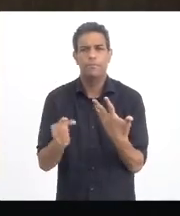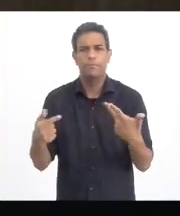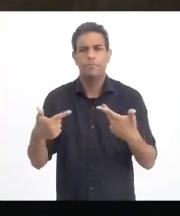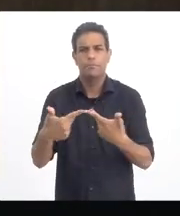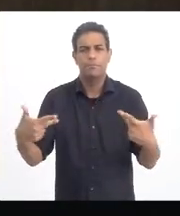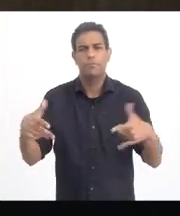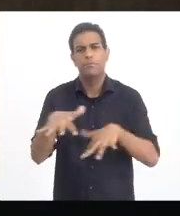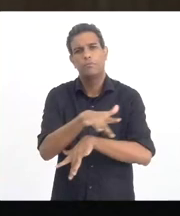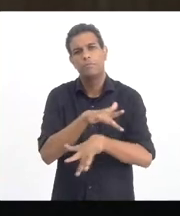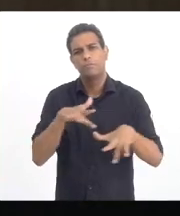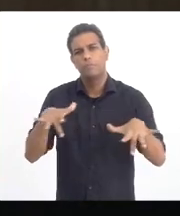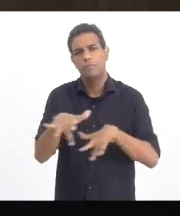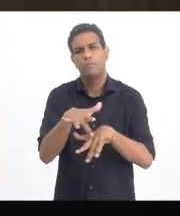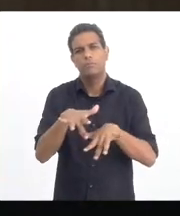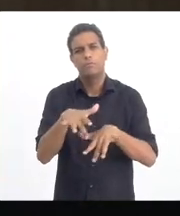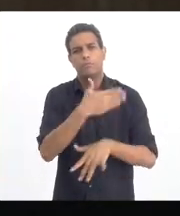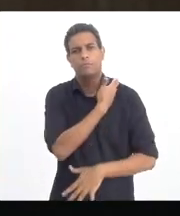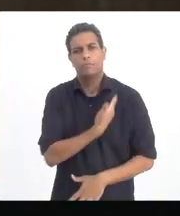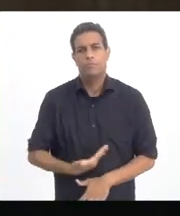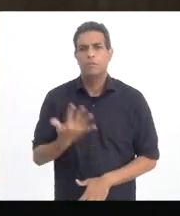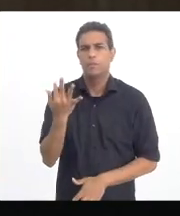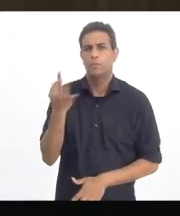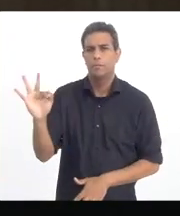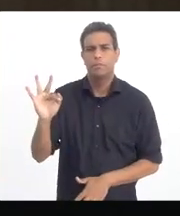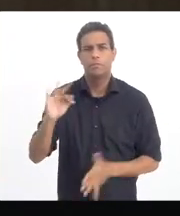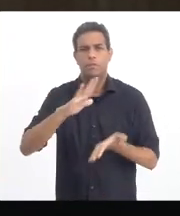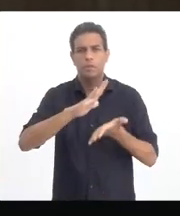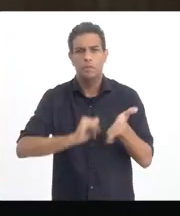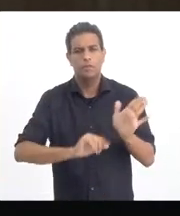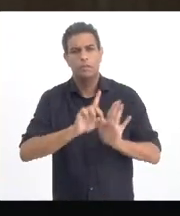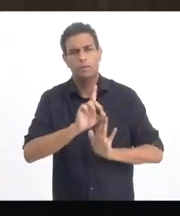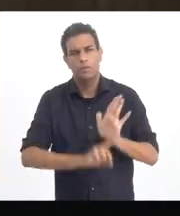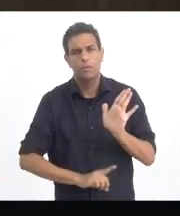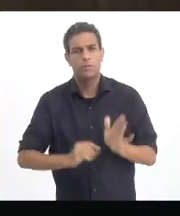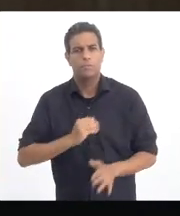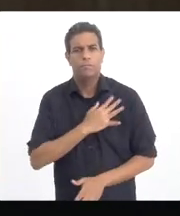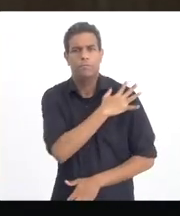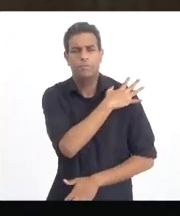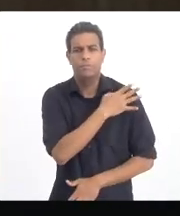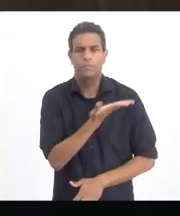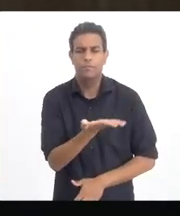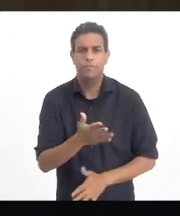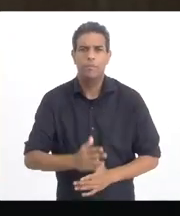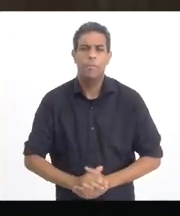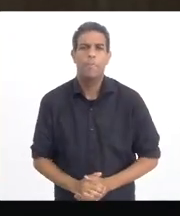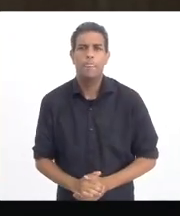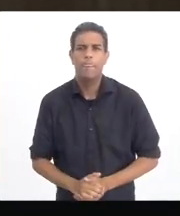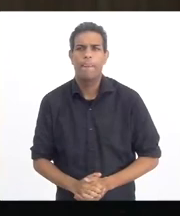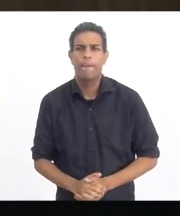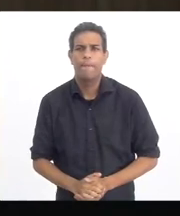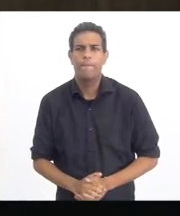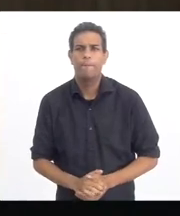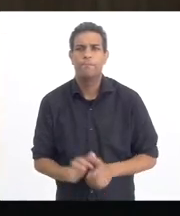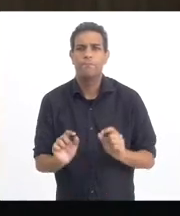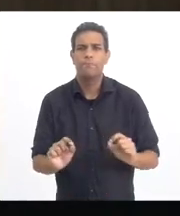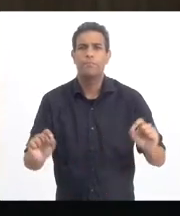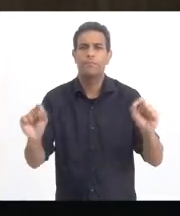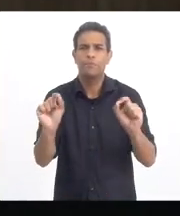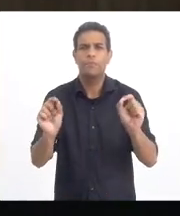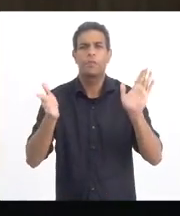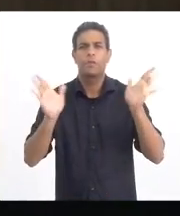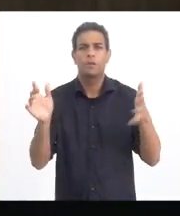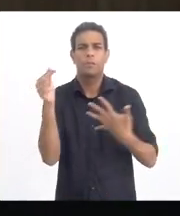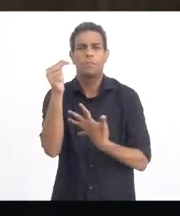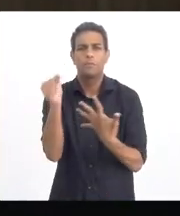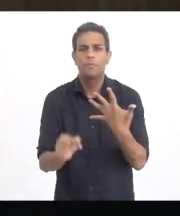a legislação federal, para tirar o direito do militar e das pensionistas do Estado do Rio de Janeiro, ele aplica o princípio da